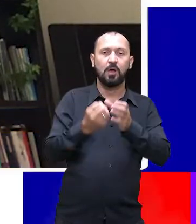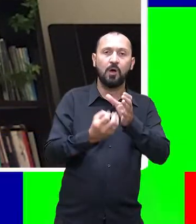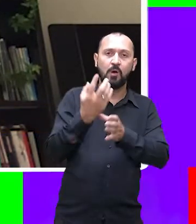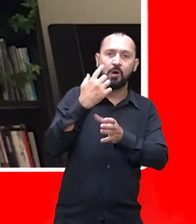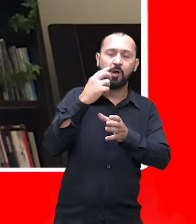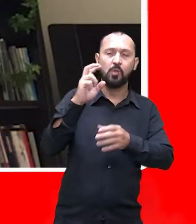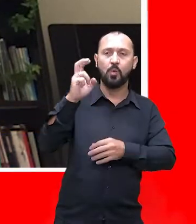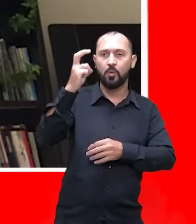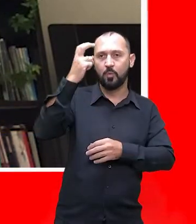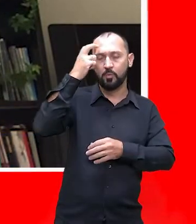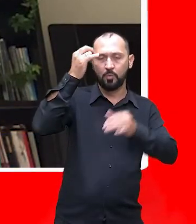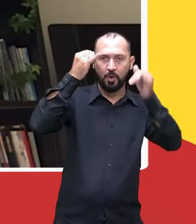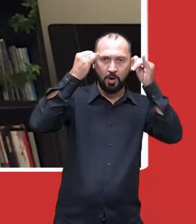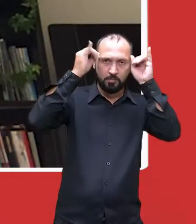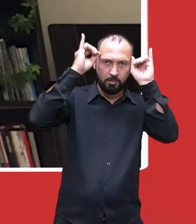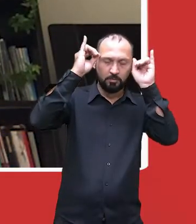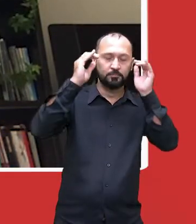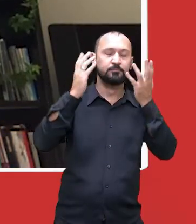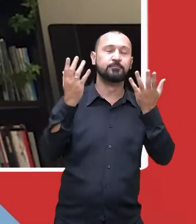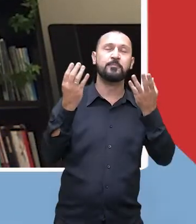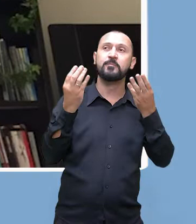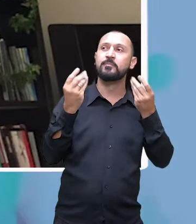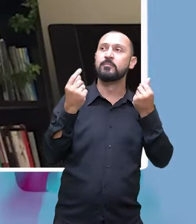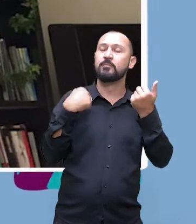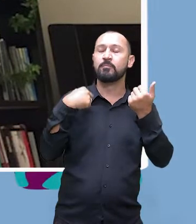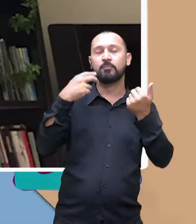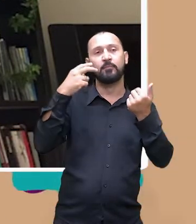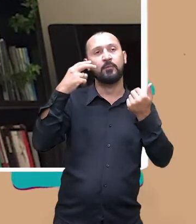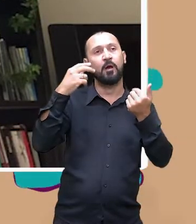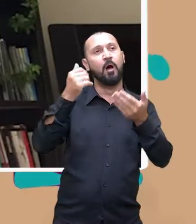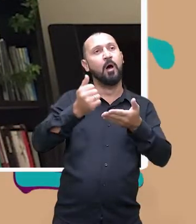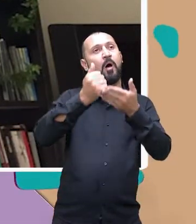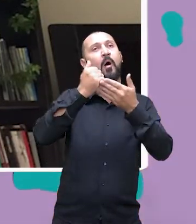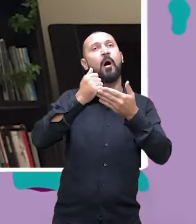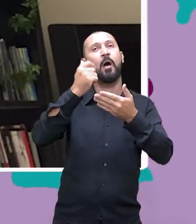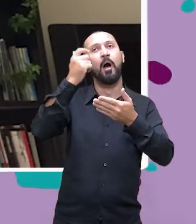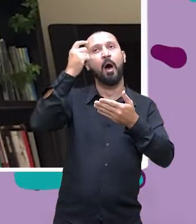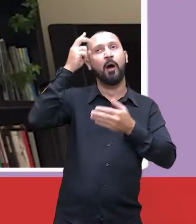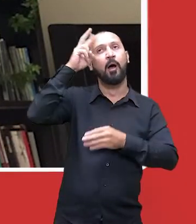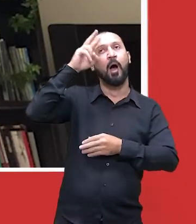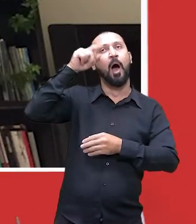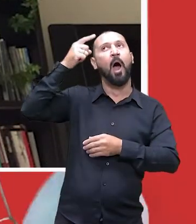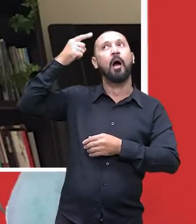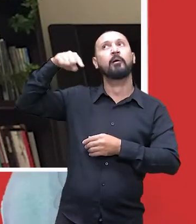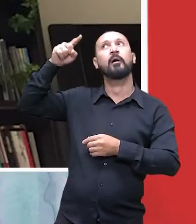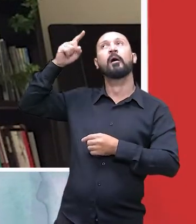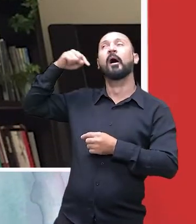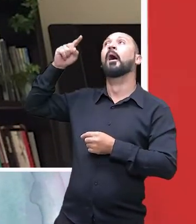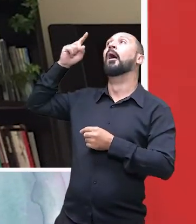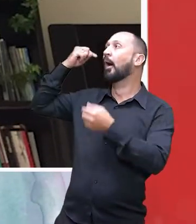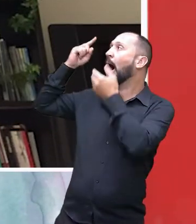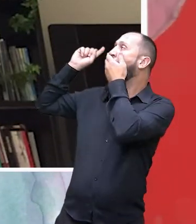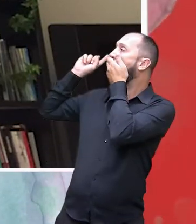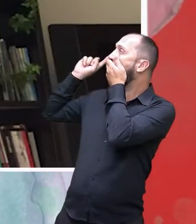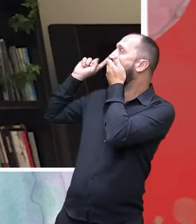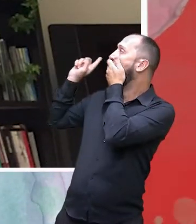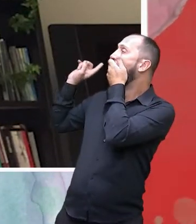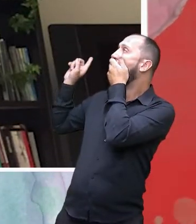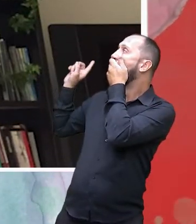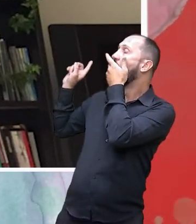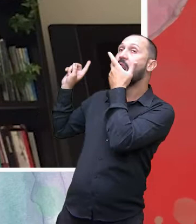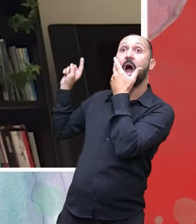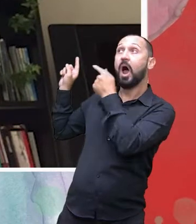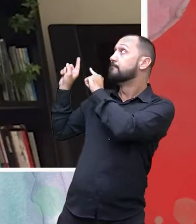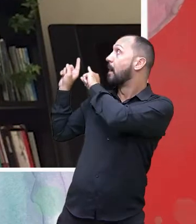a criação do Cultura Bovina me faz lembrar de onde